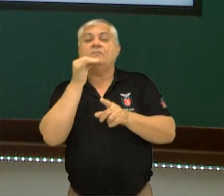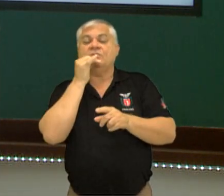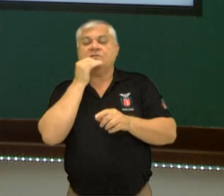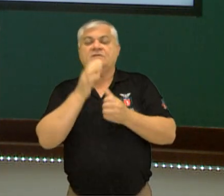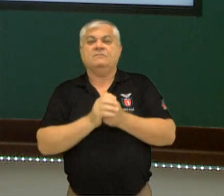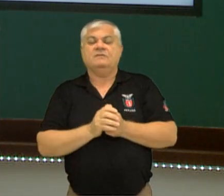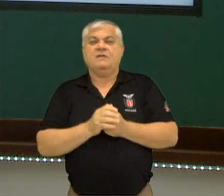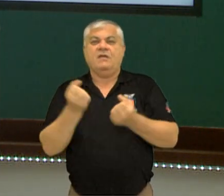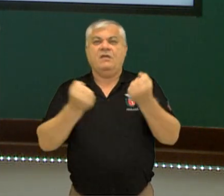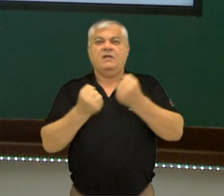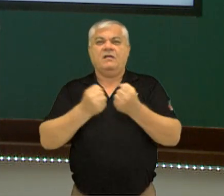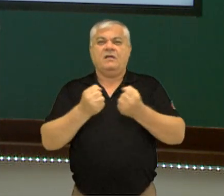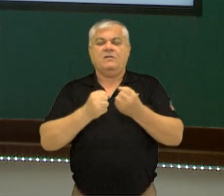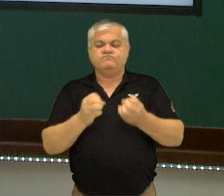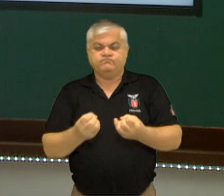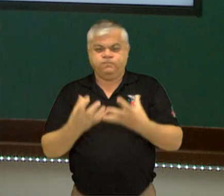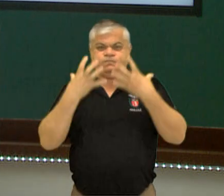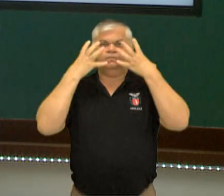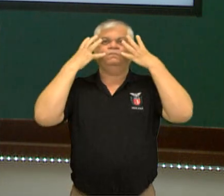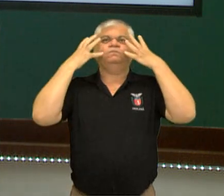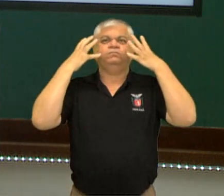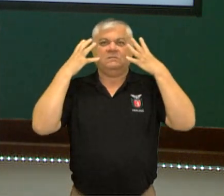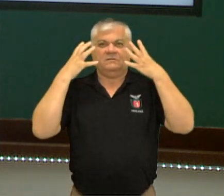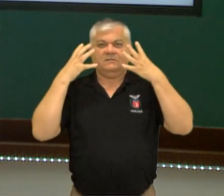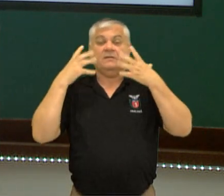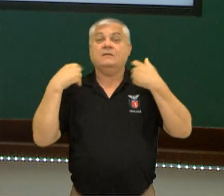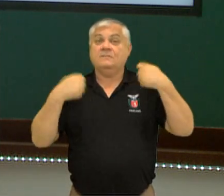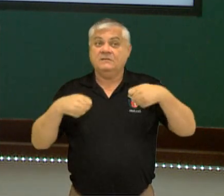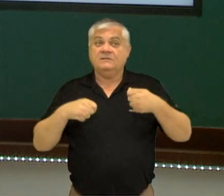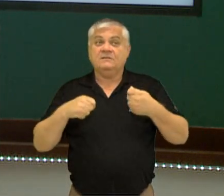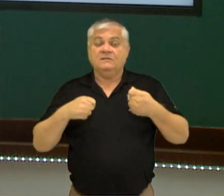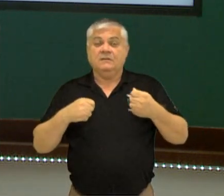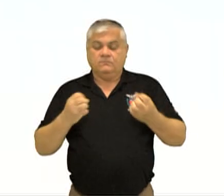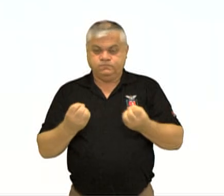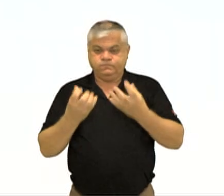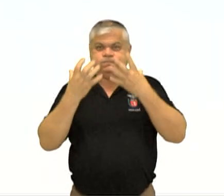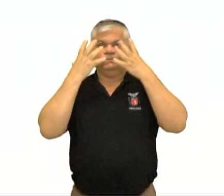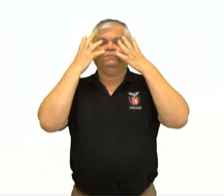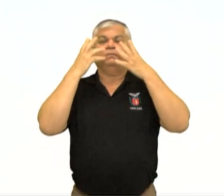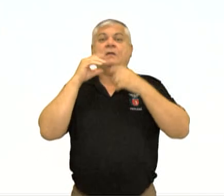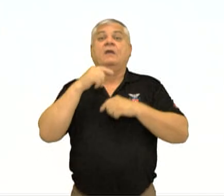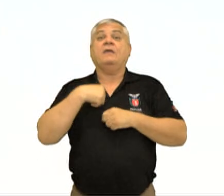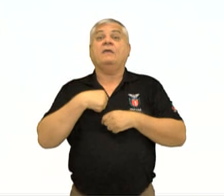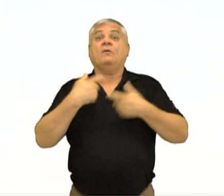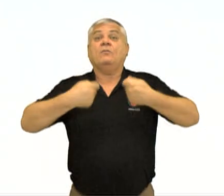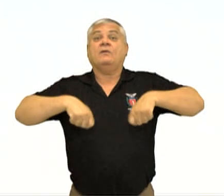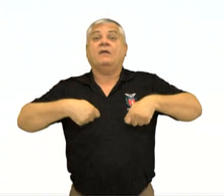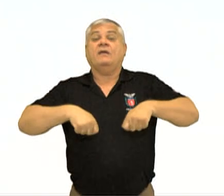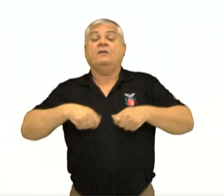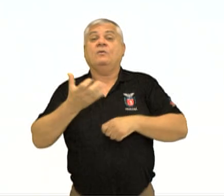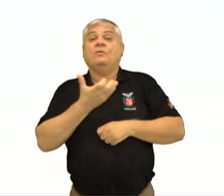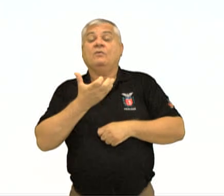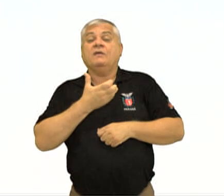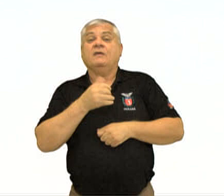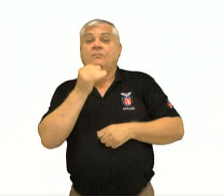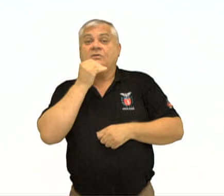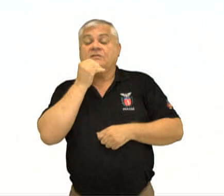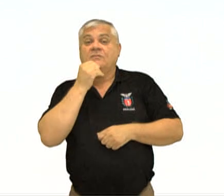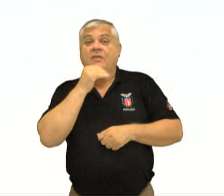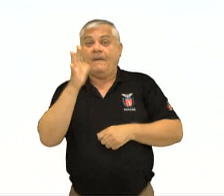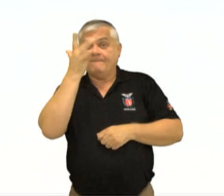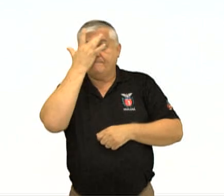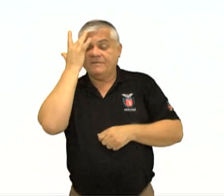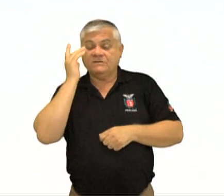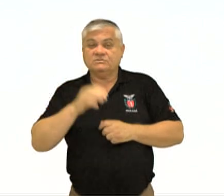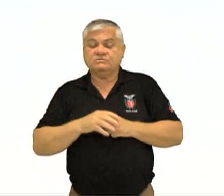um airbag, não é o que eu quero, certo? No airbag é justamente o oposto. Eu quero, nessa situação aqui, fazer com que a pessoa receba